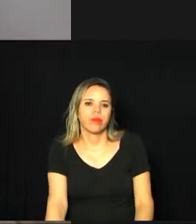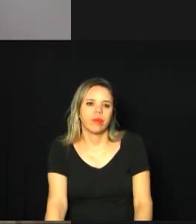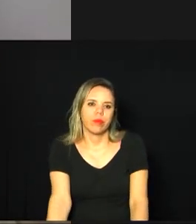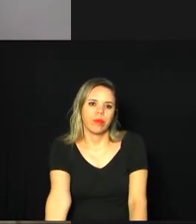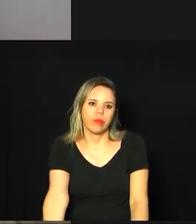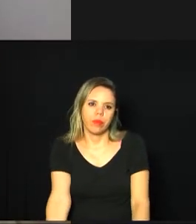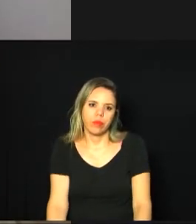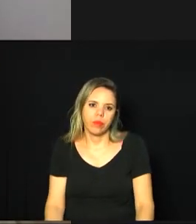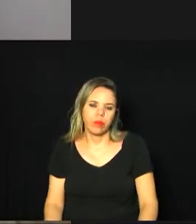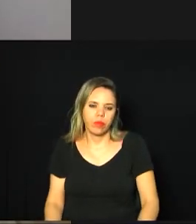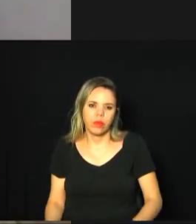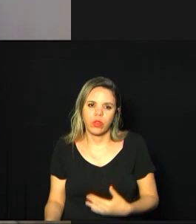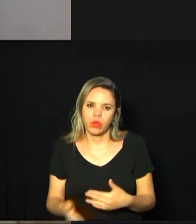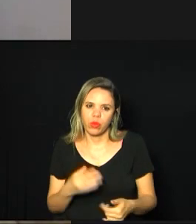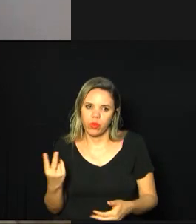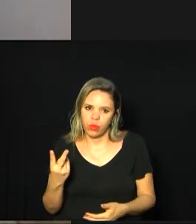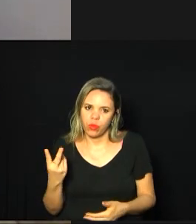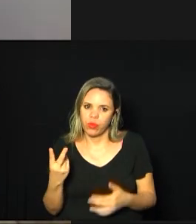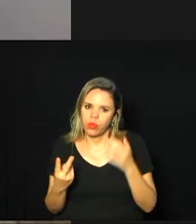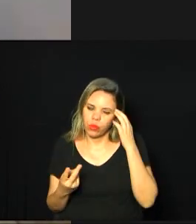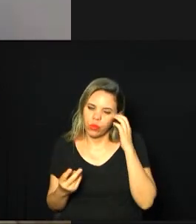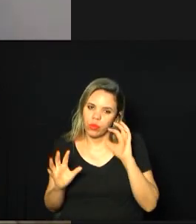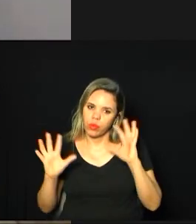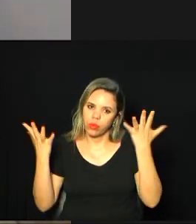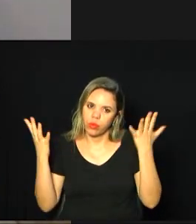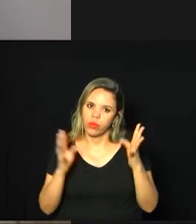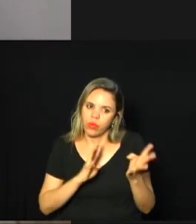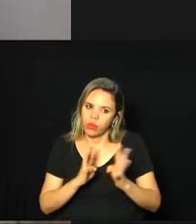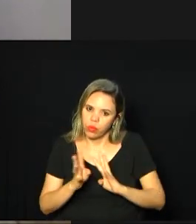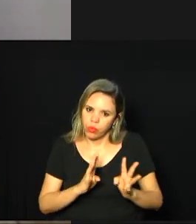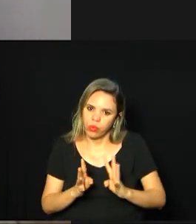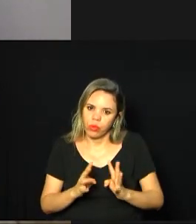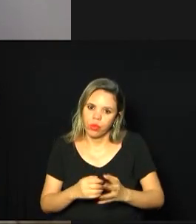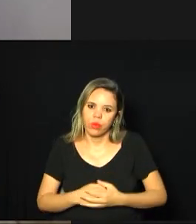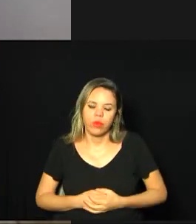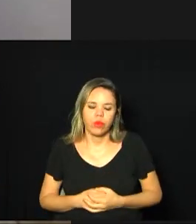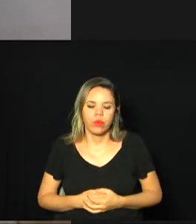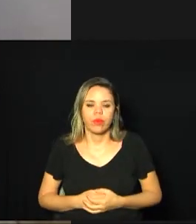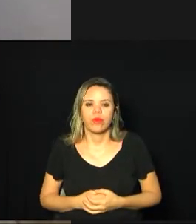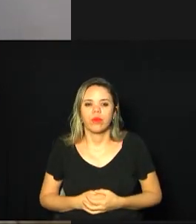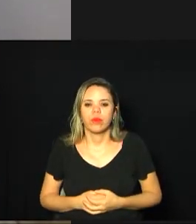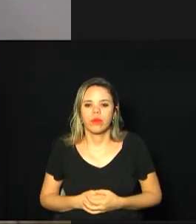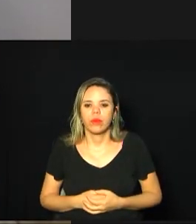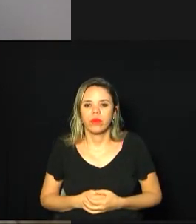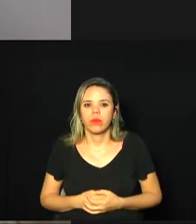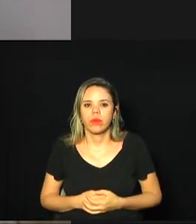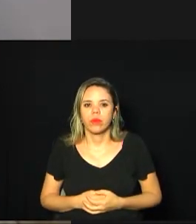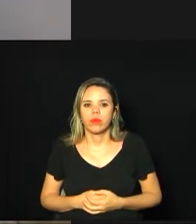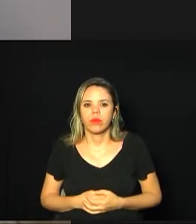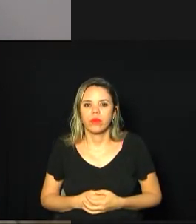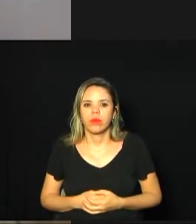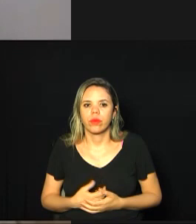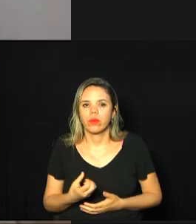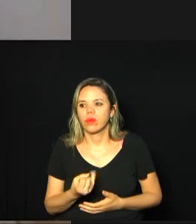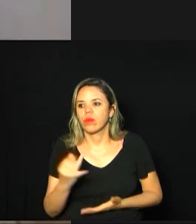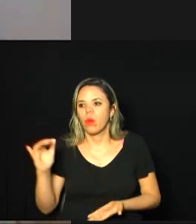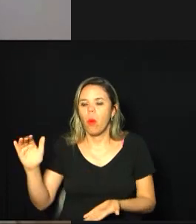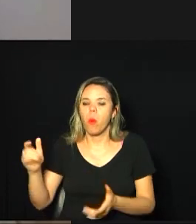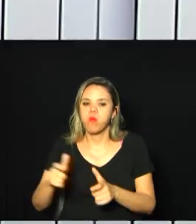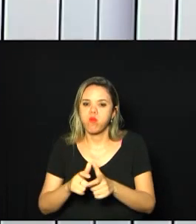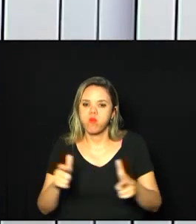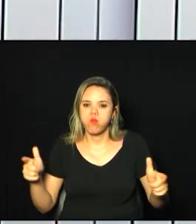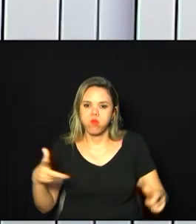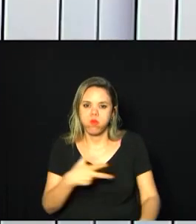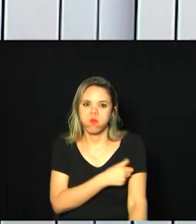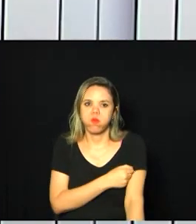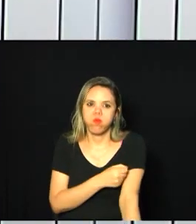isso tem qualquer juízo de valor, mas é uma festa de aglomeração, né? Mesmo que se chegue a um nível de vacinação, como eles